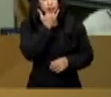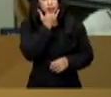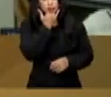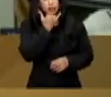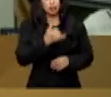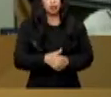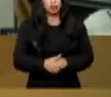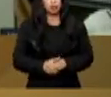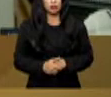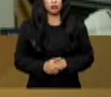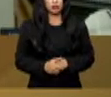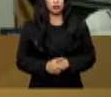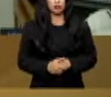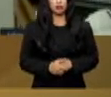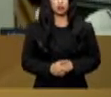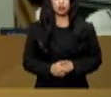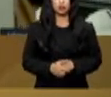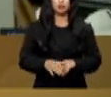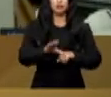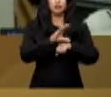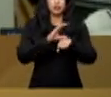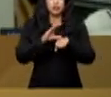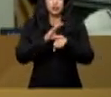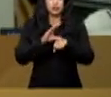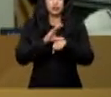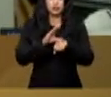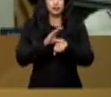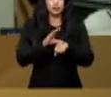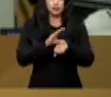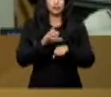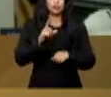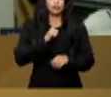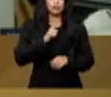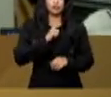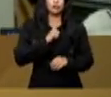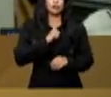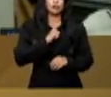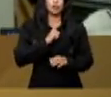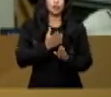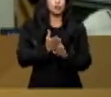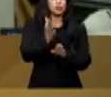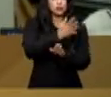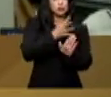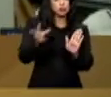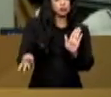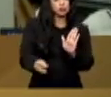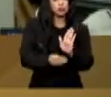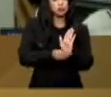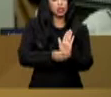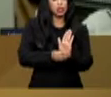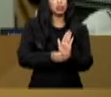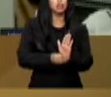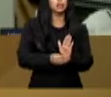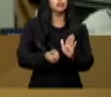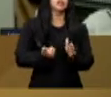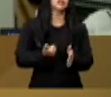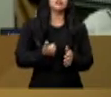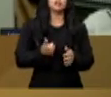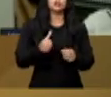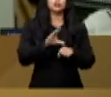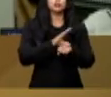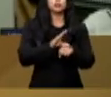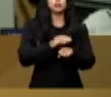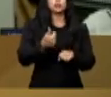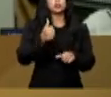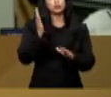divergir. A Constituição Federal, em disciplina anterior à Emenda Constitucional nº 87 de 2015,